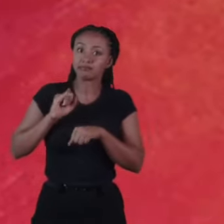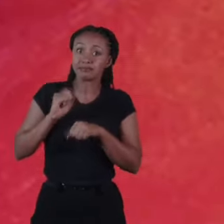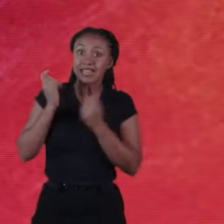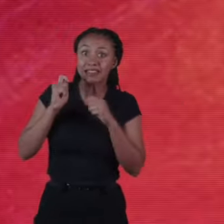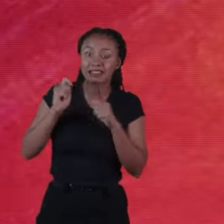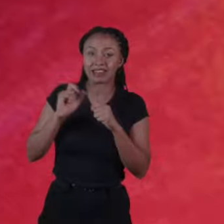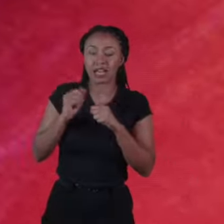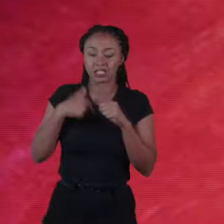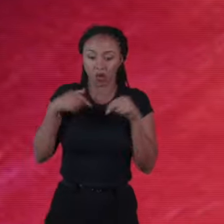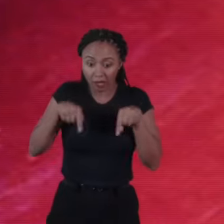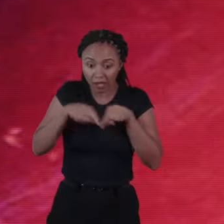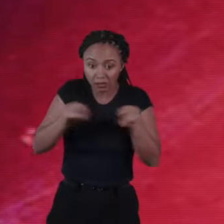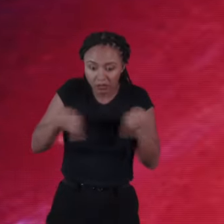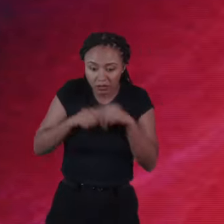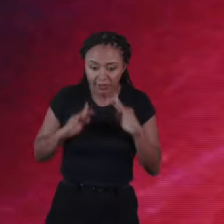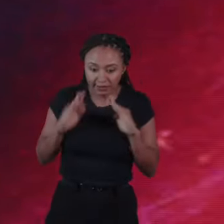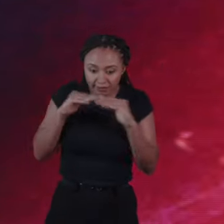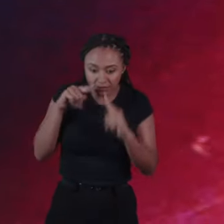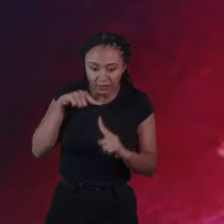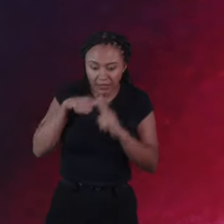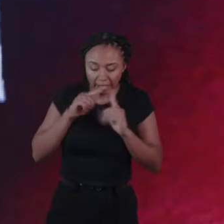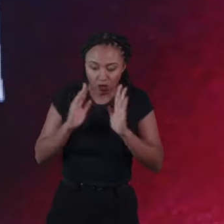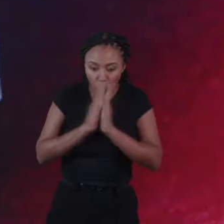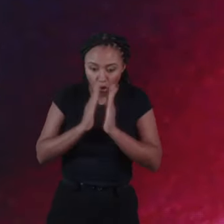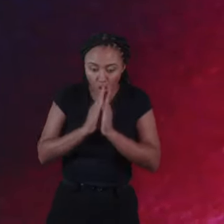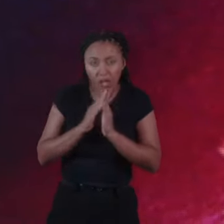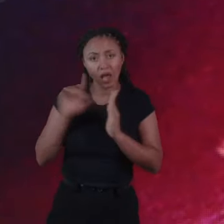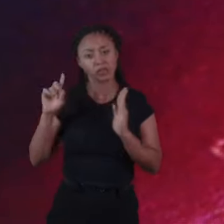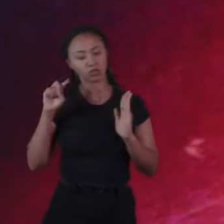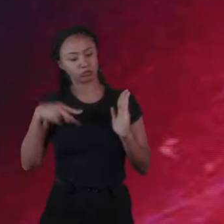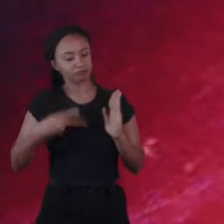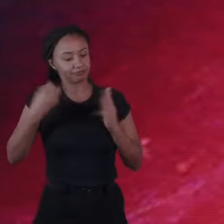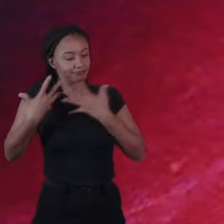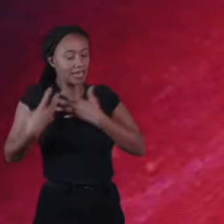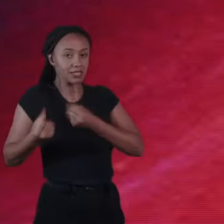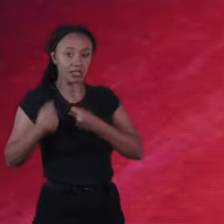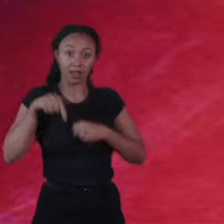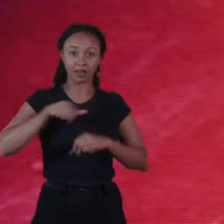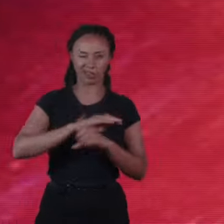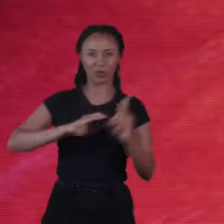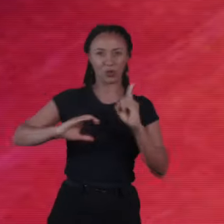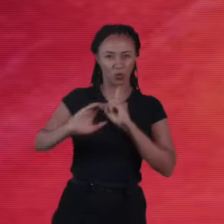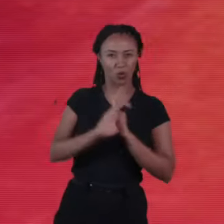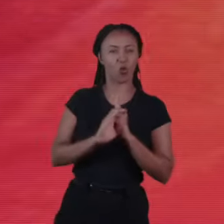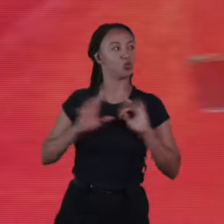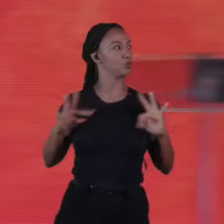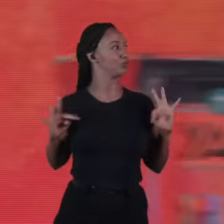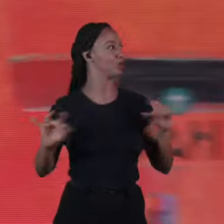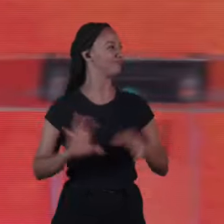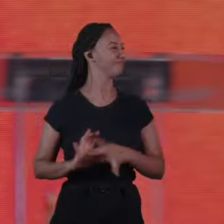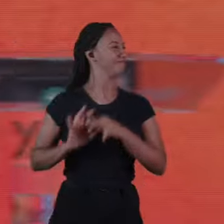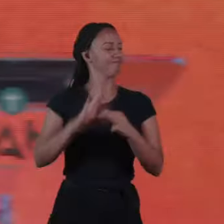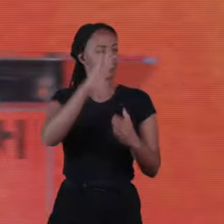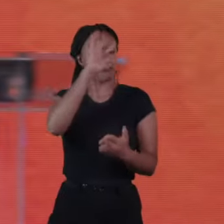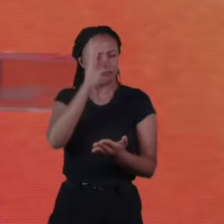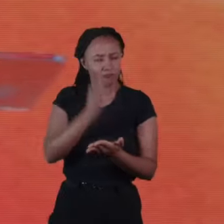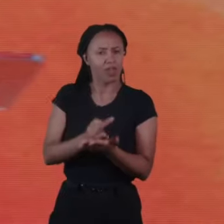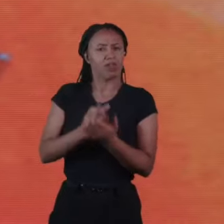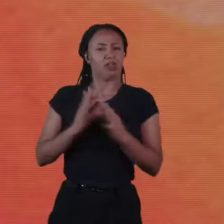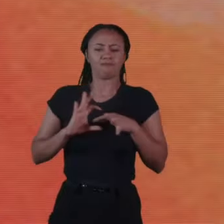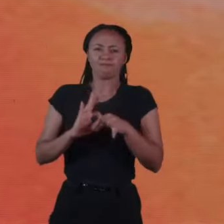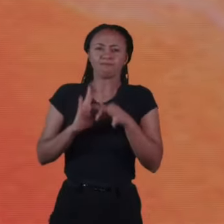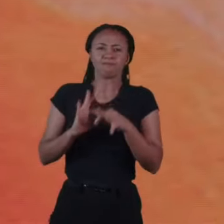Se você orar agora, Deus vai te ouvir. Você está aqui no culto. Estamos num ambiente consagrado a Deus, num